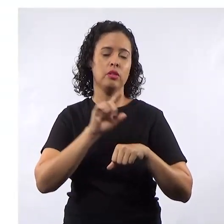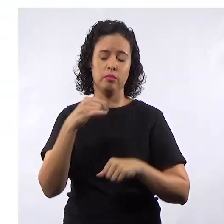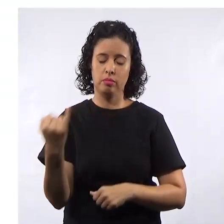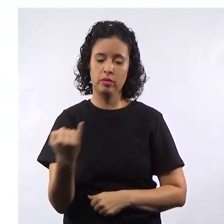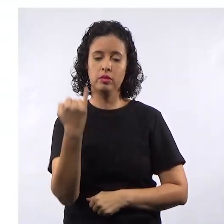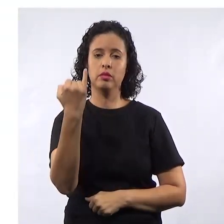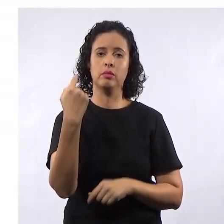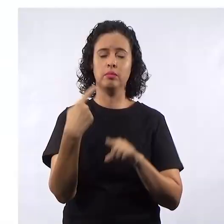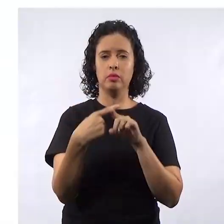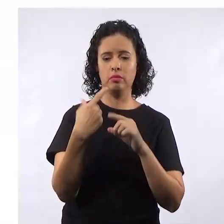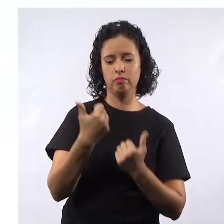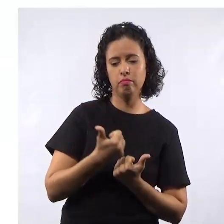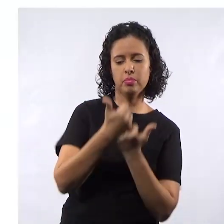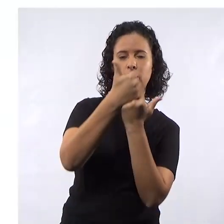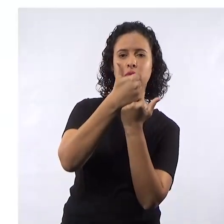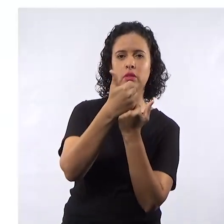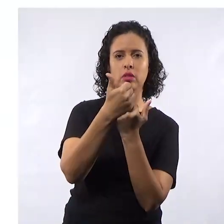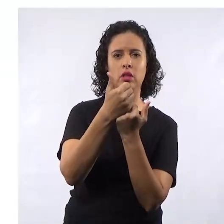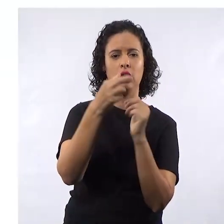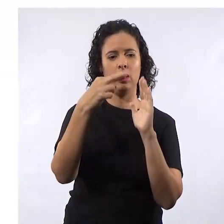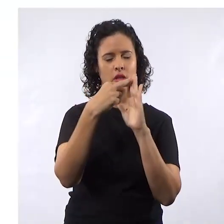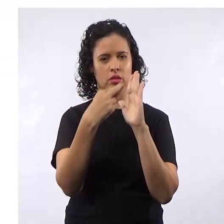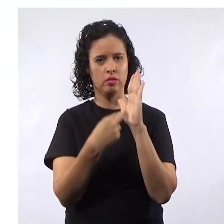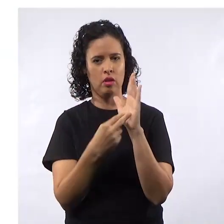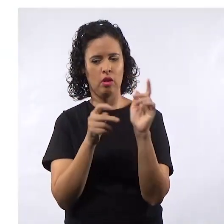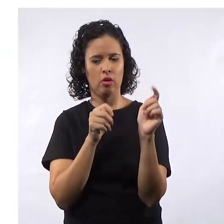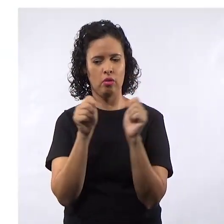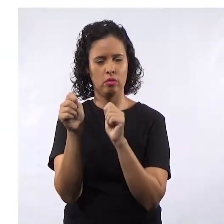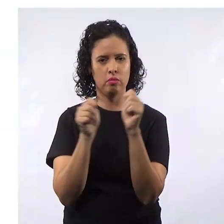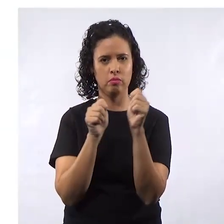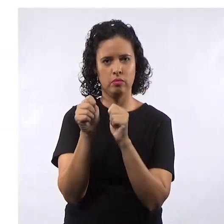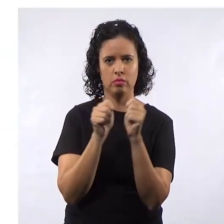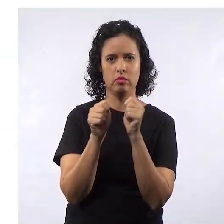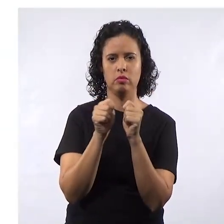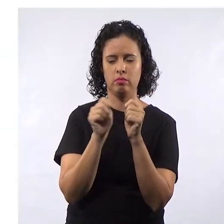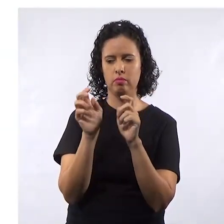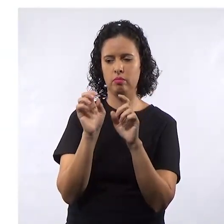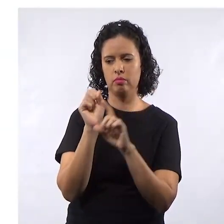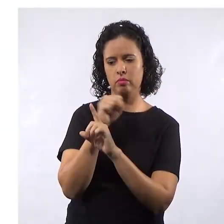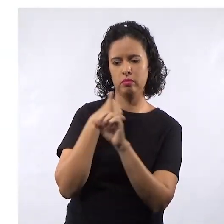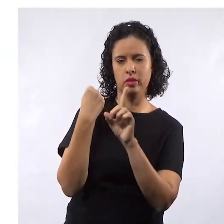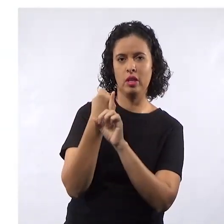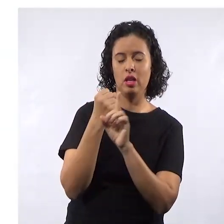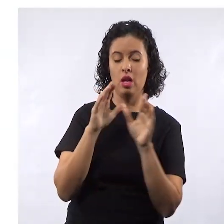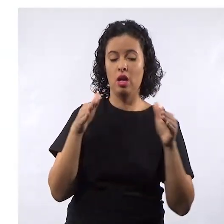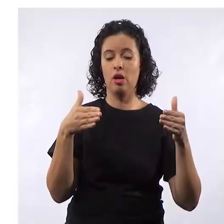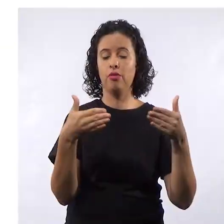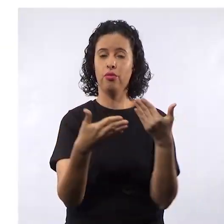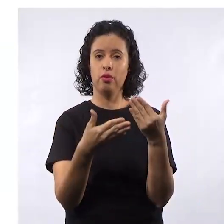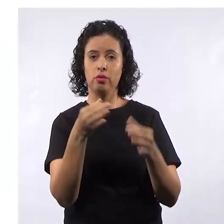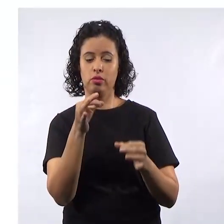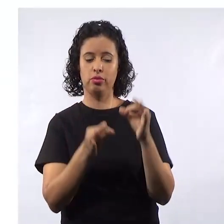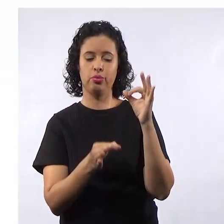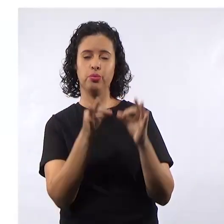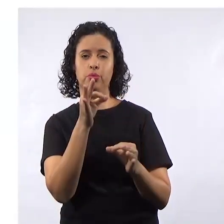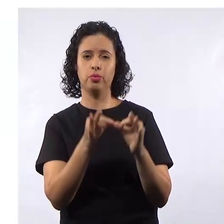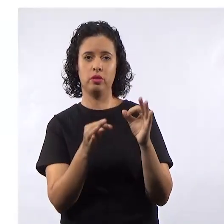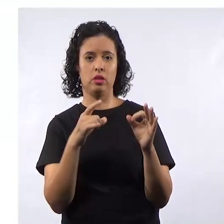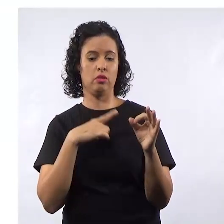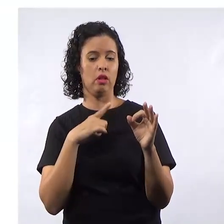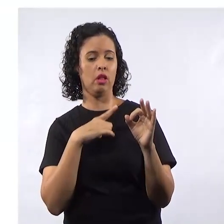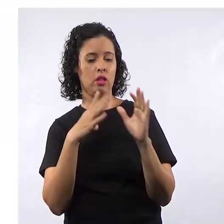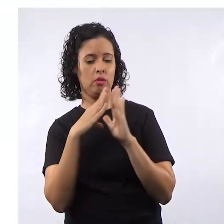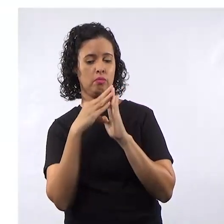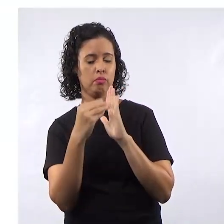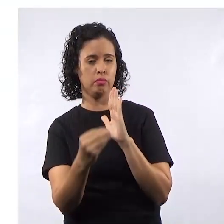importância, porque eles dão suporte à regulamentação da sociedade sobre o aspecto jurídico, tá? E esses princípios, eles vão estar fixando os padrões,